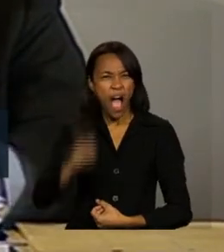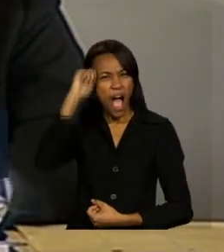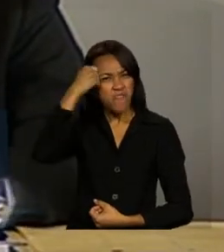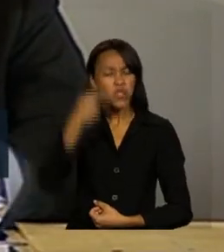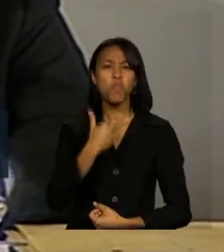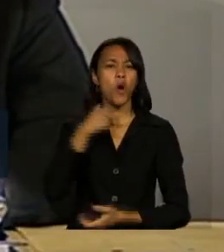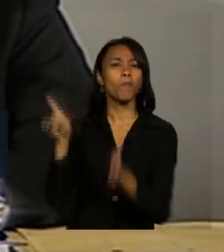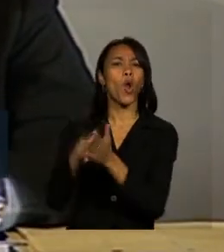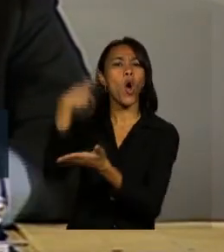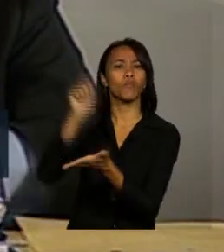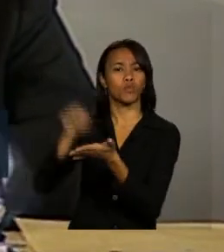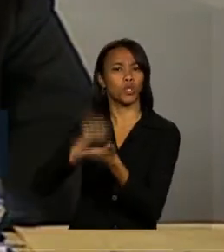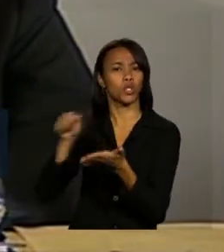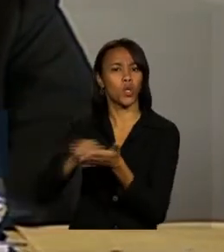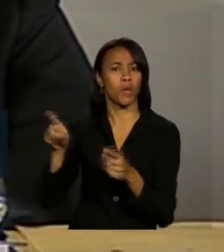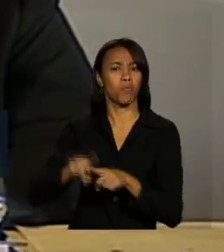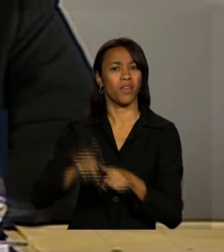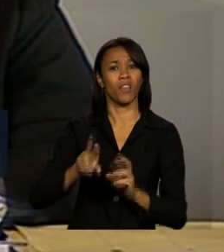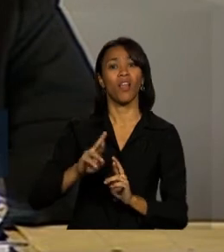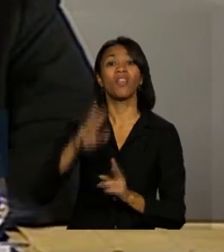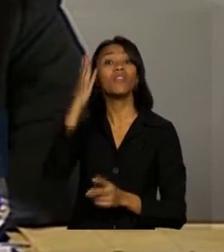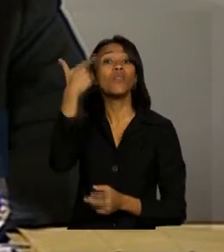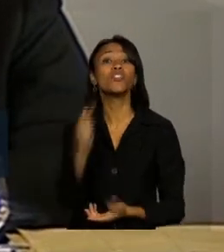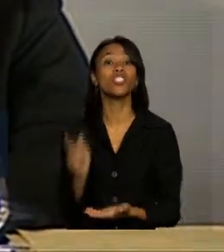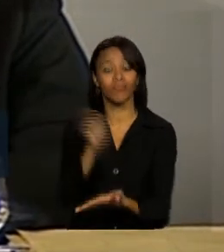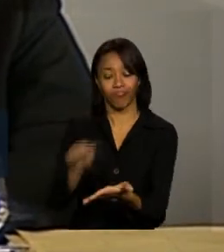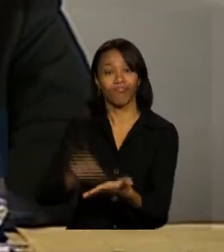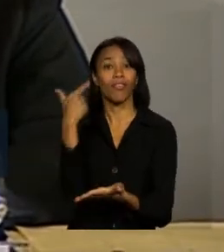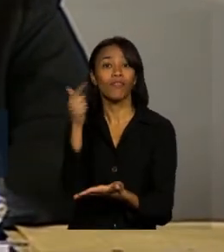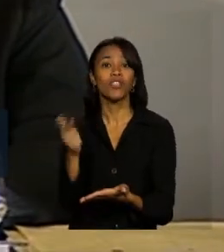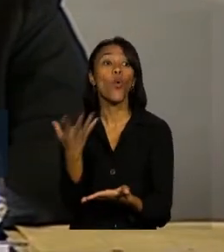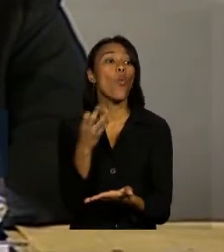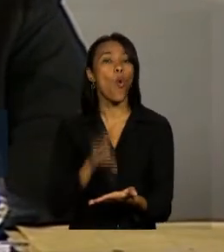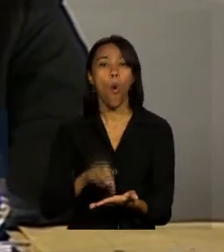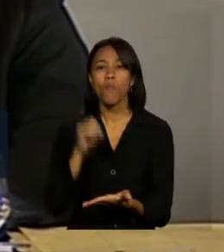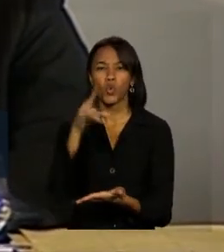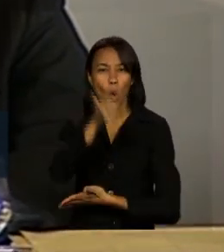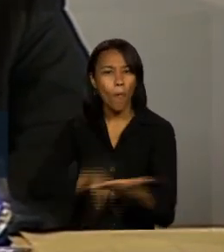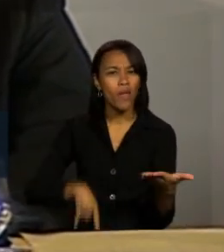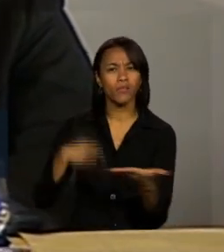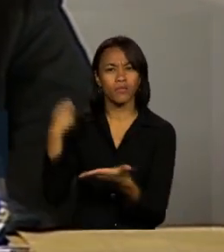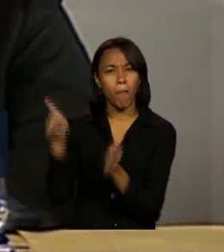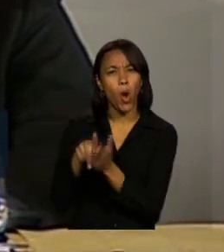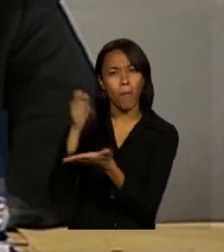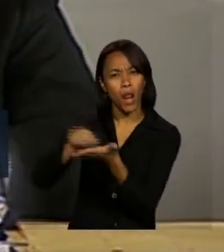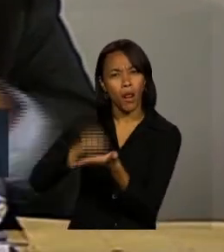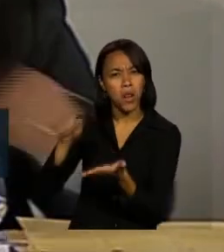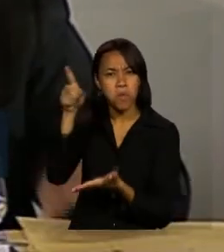de um continente de sociedades ágrafas. E, portanto, não tinham escrito documentos